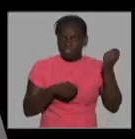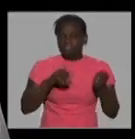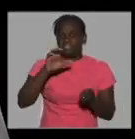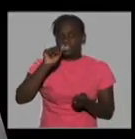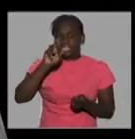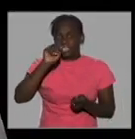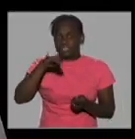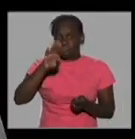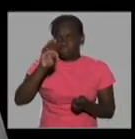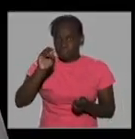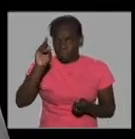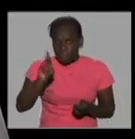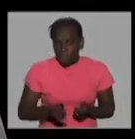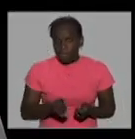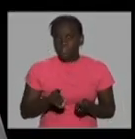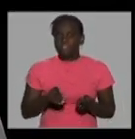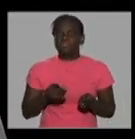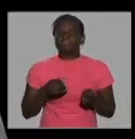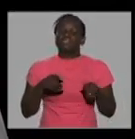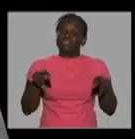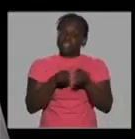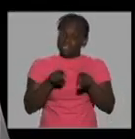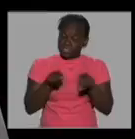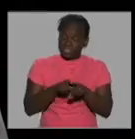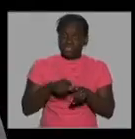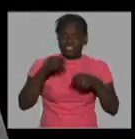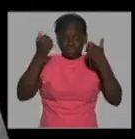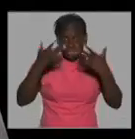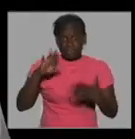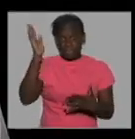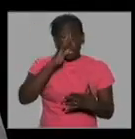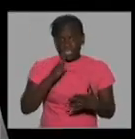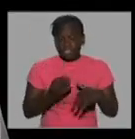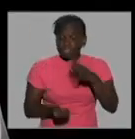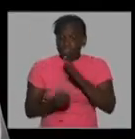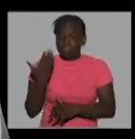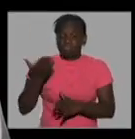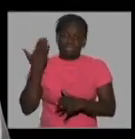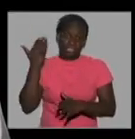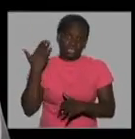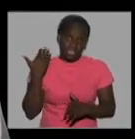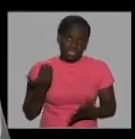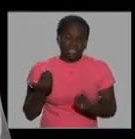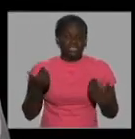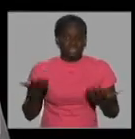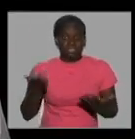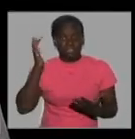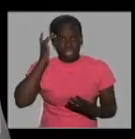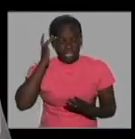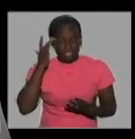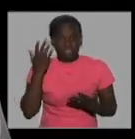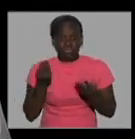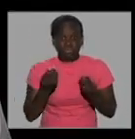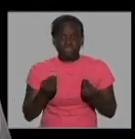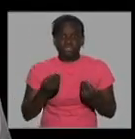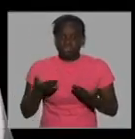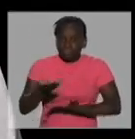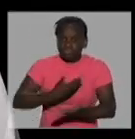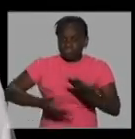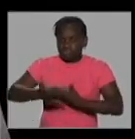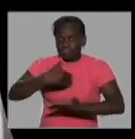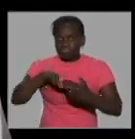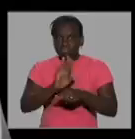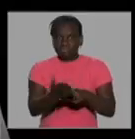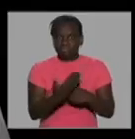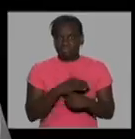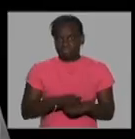o carimbó. Então, na verdade, a gente está falando do Brasil e de suas origens, né? Então, eu acho que tem muito o que